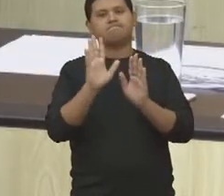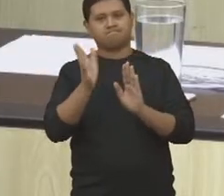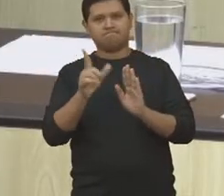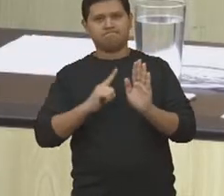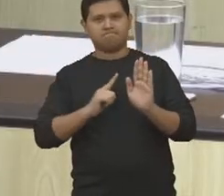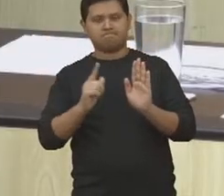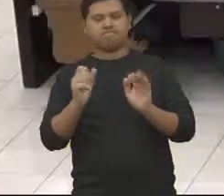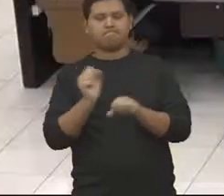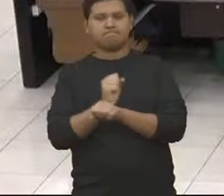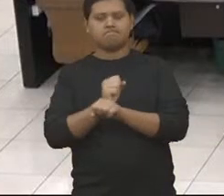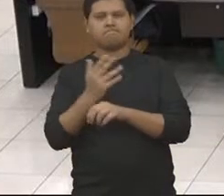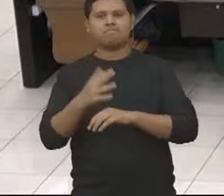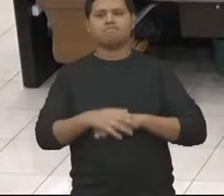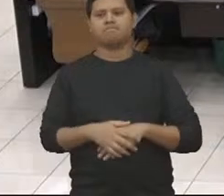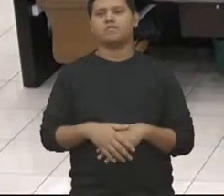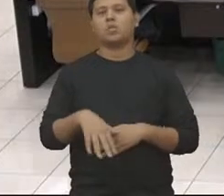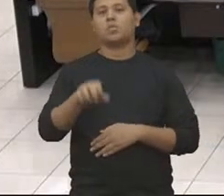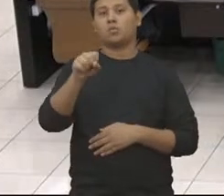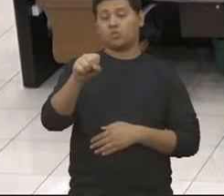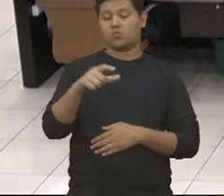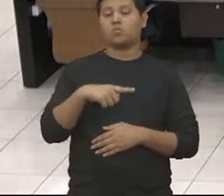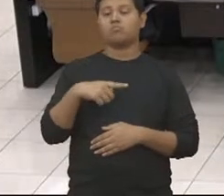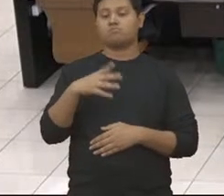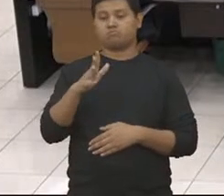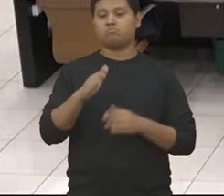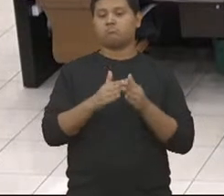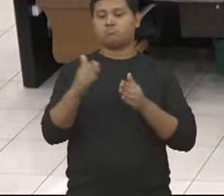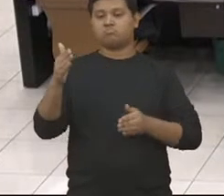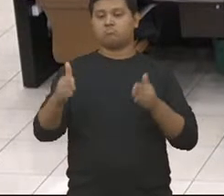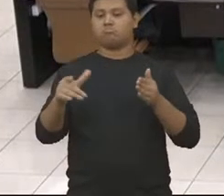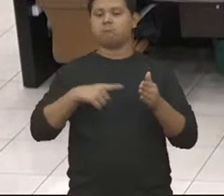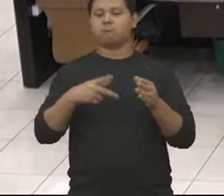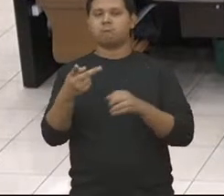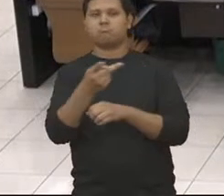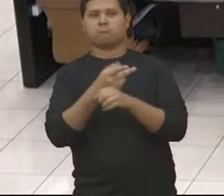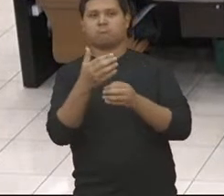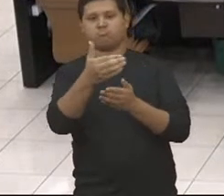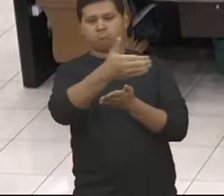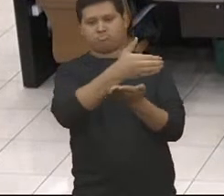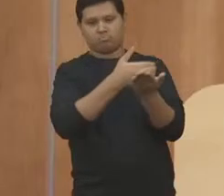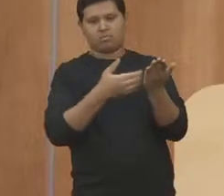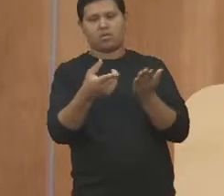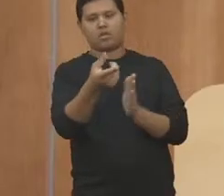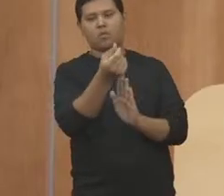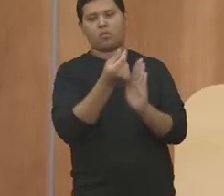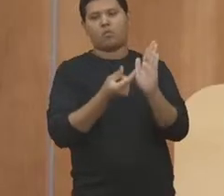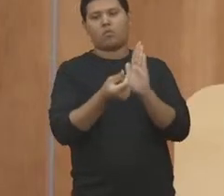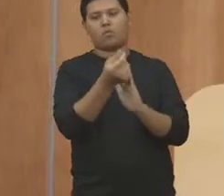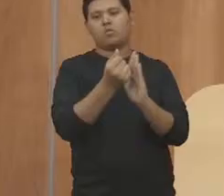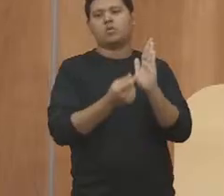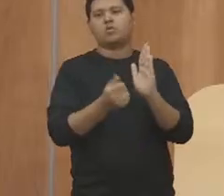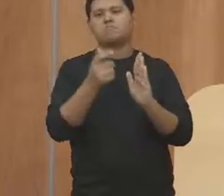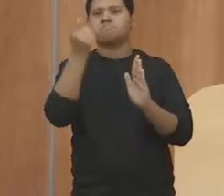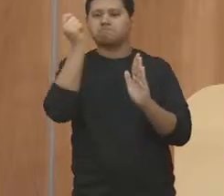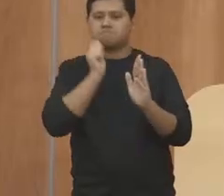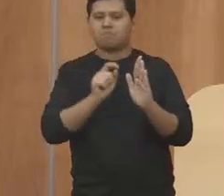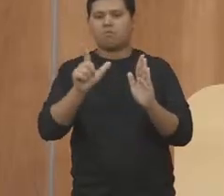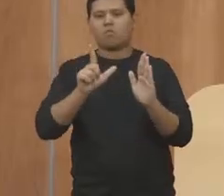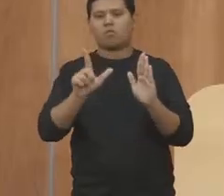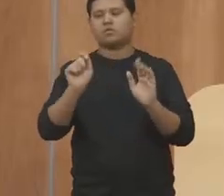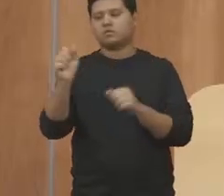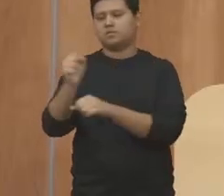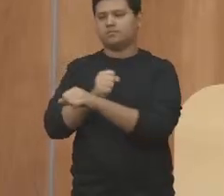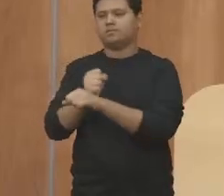específico. Sim, está nesse momento se buscando recurso para isso, para que a gente espera que possa ocorrer essa